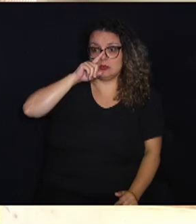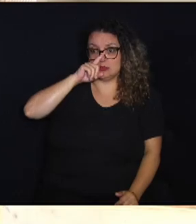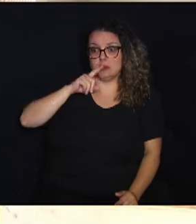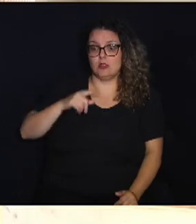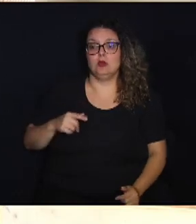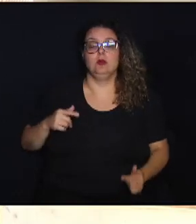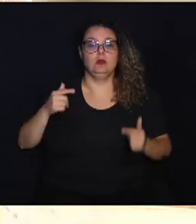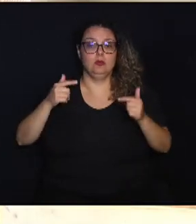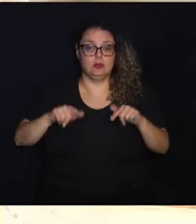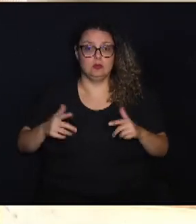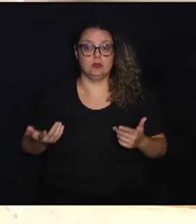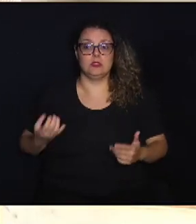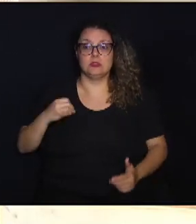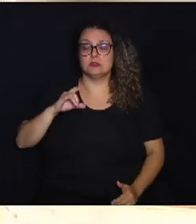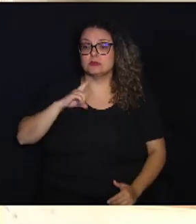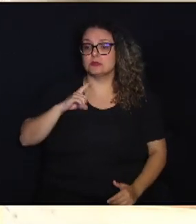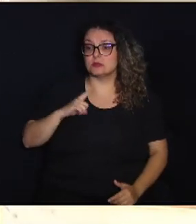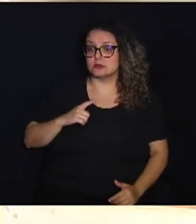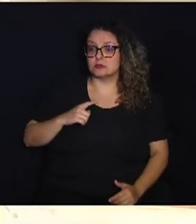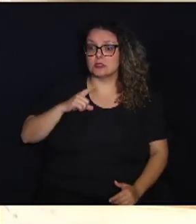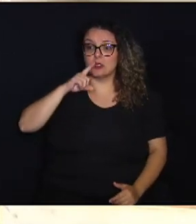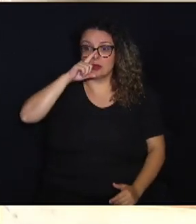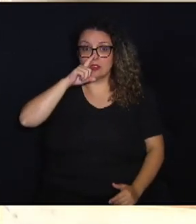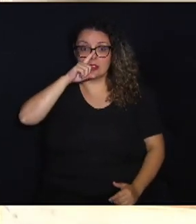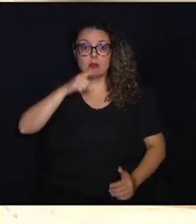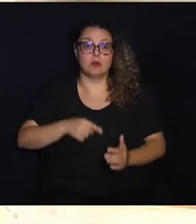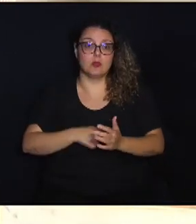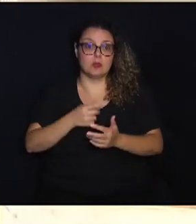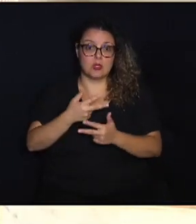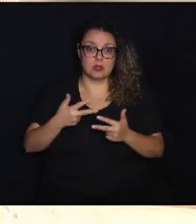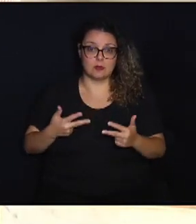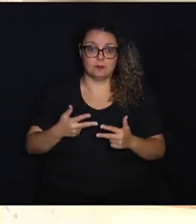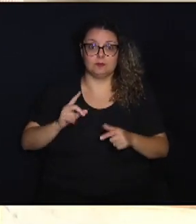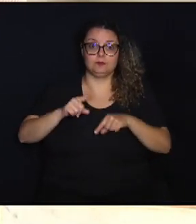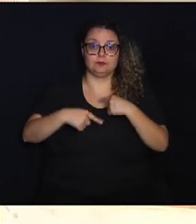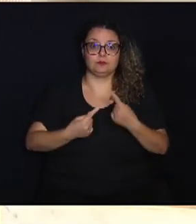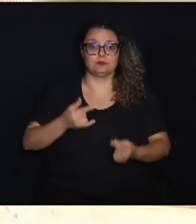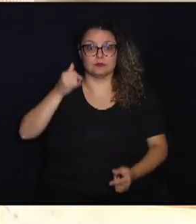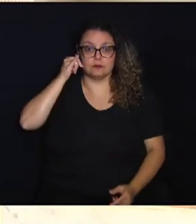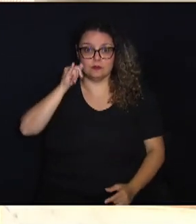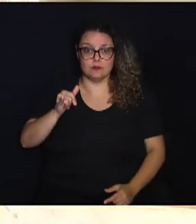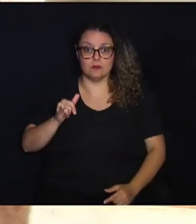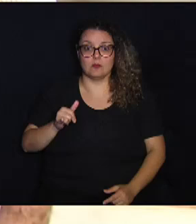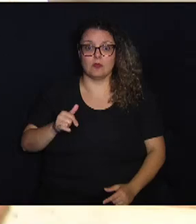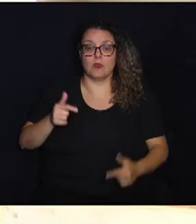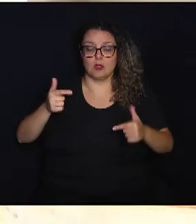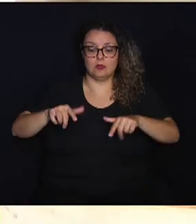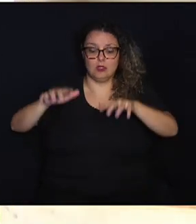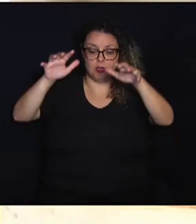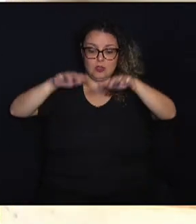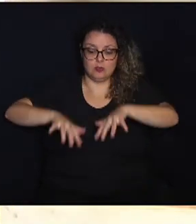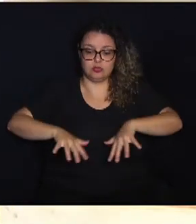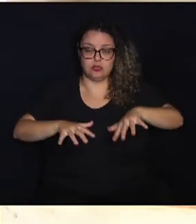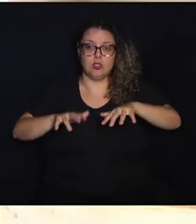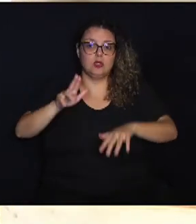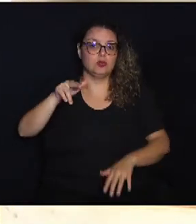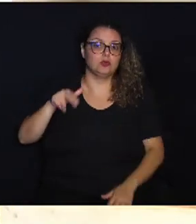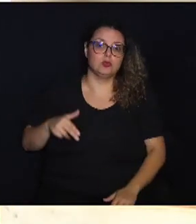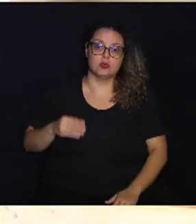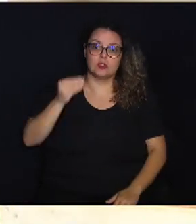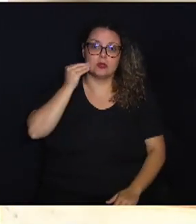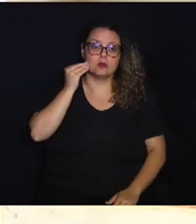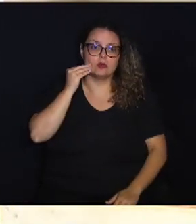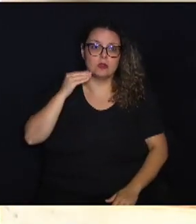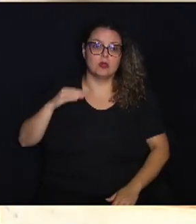está, se existe uma situação de risco. Essa é a primeira questão. A outra, evitar áreas de alagamento. Você nunca tentar atravessar uma área de alagamento, que